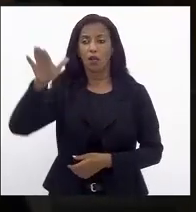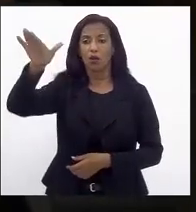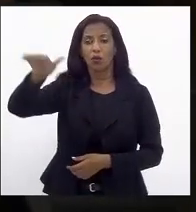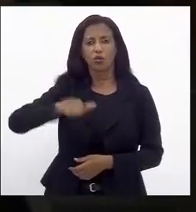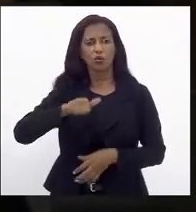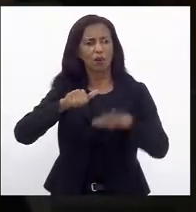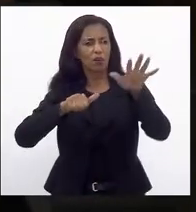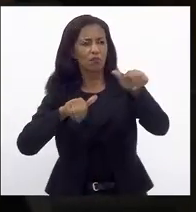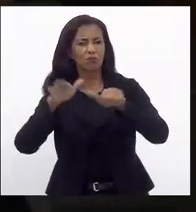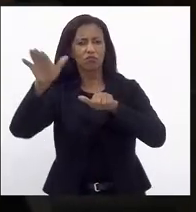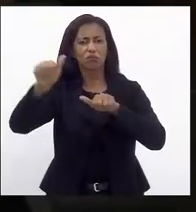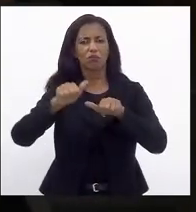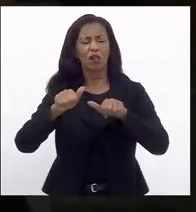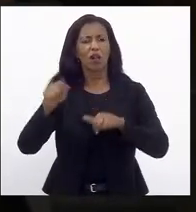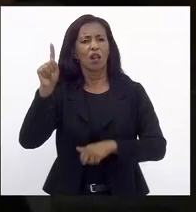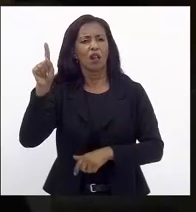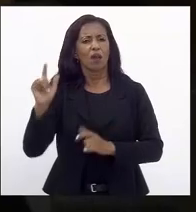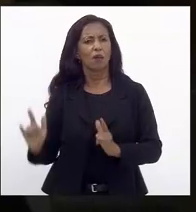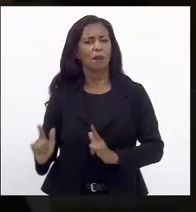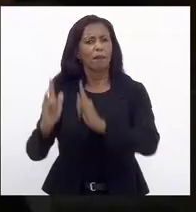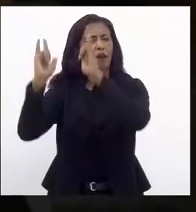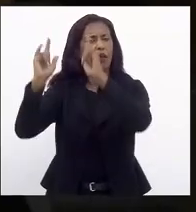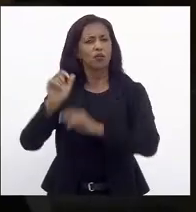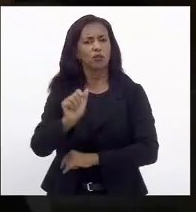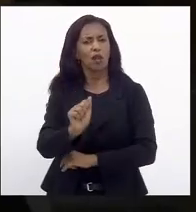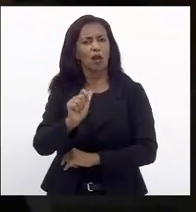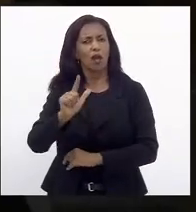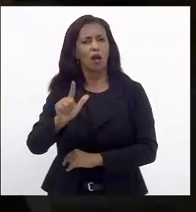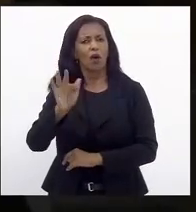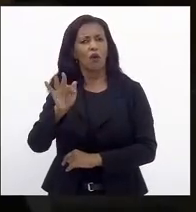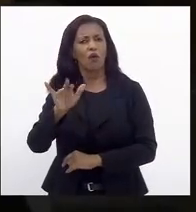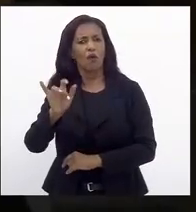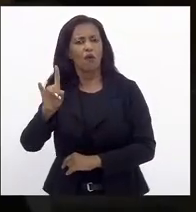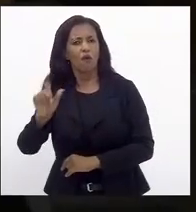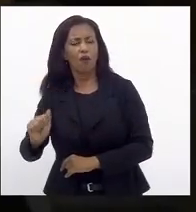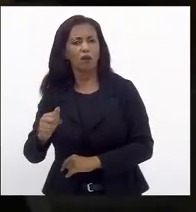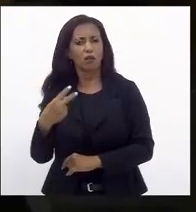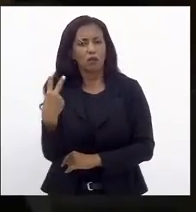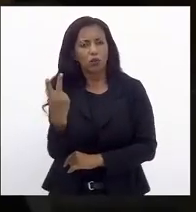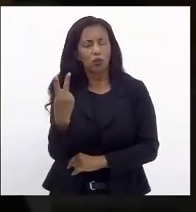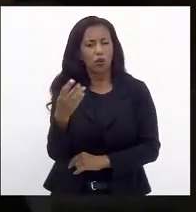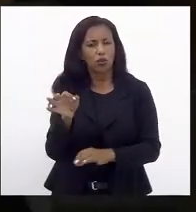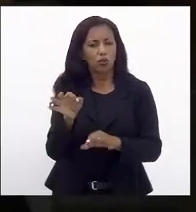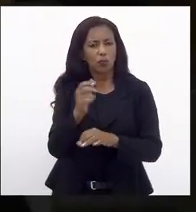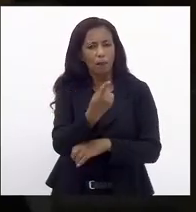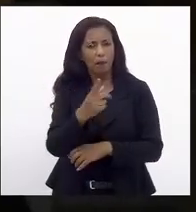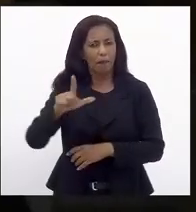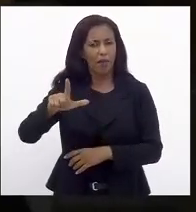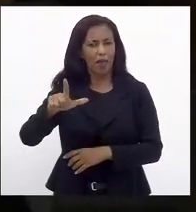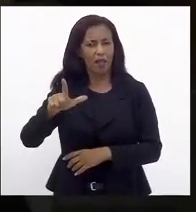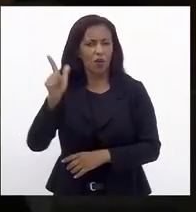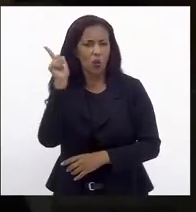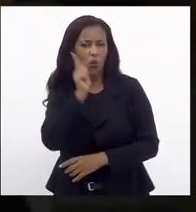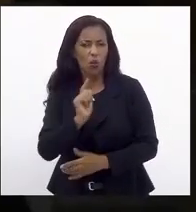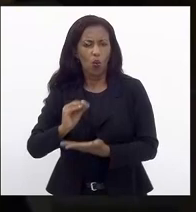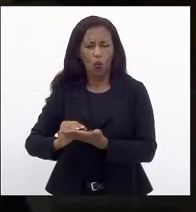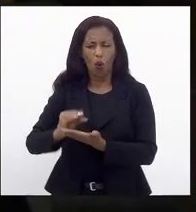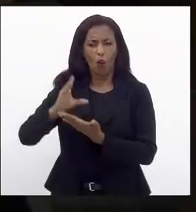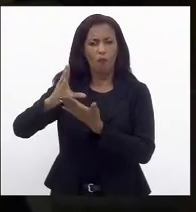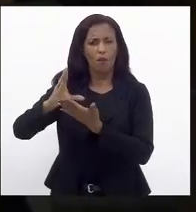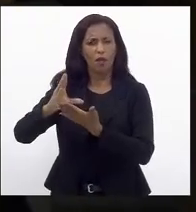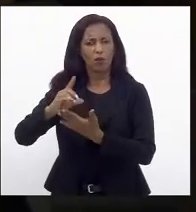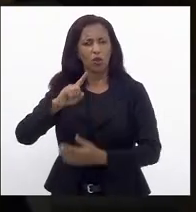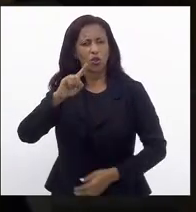excelência lá na alfândega e os dois projetos Reis construímos um momento de arrecadação de um